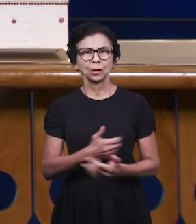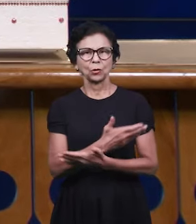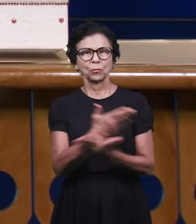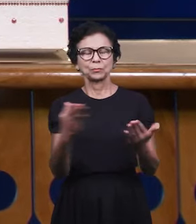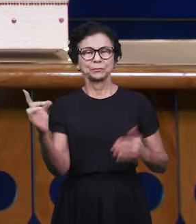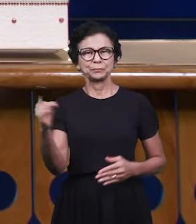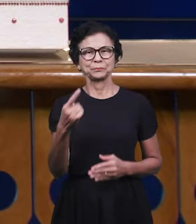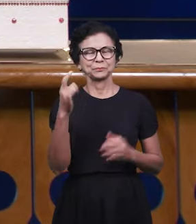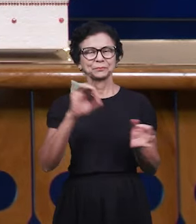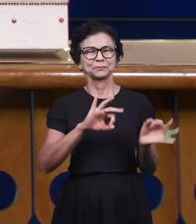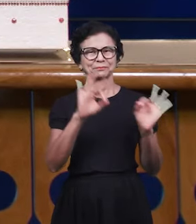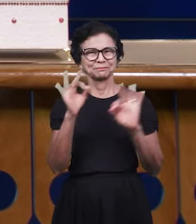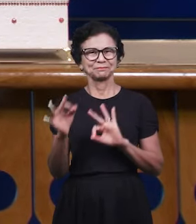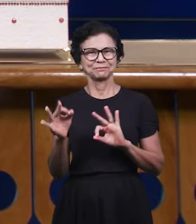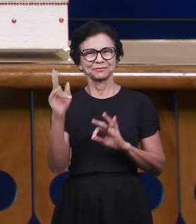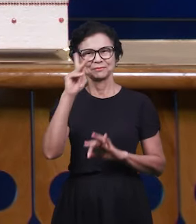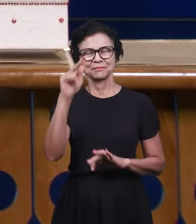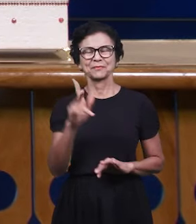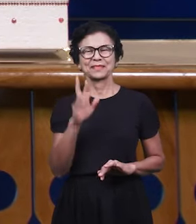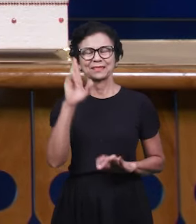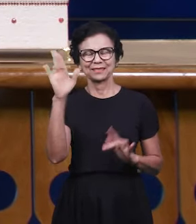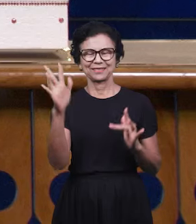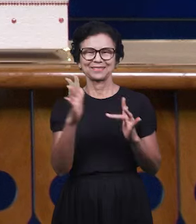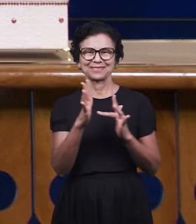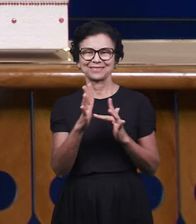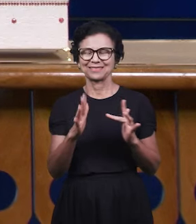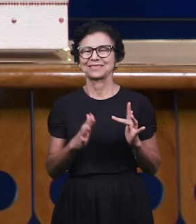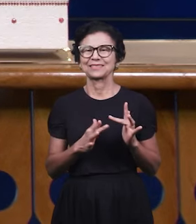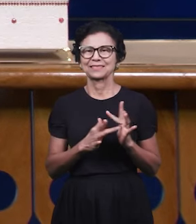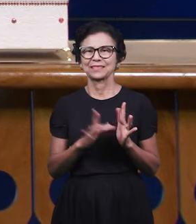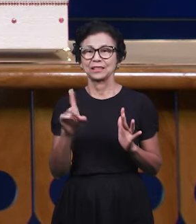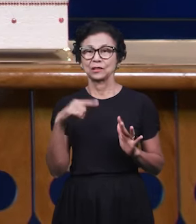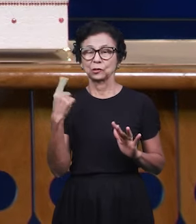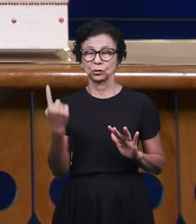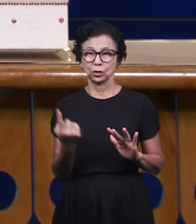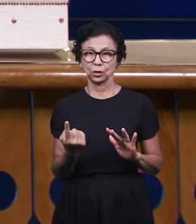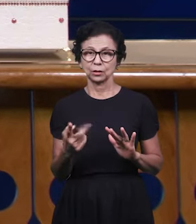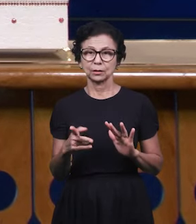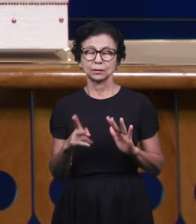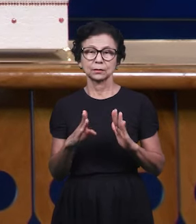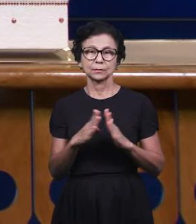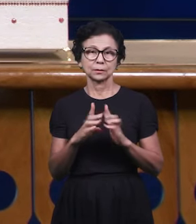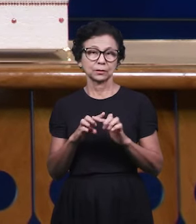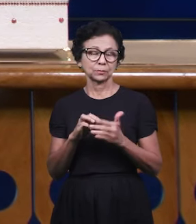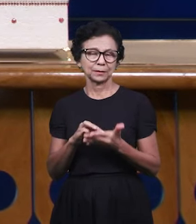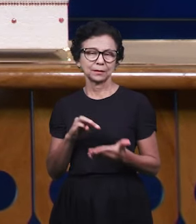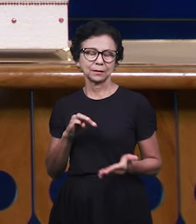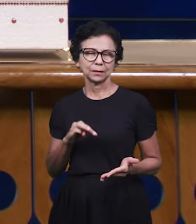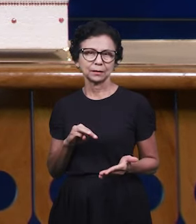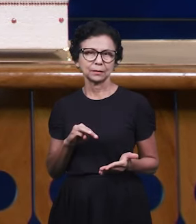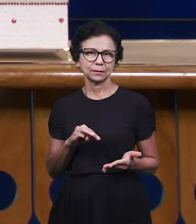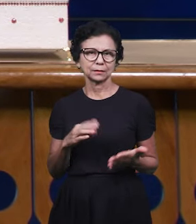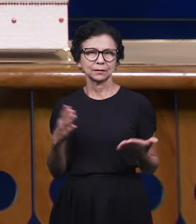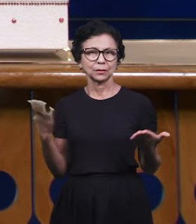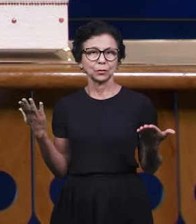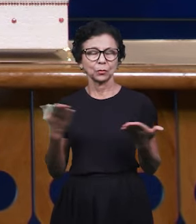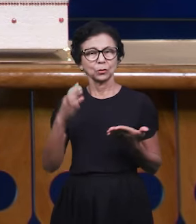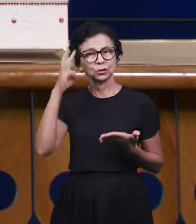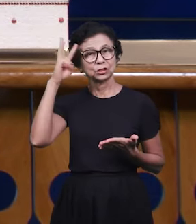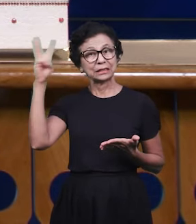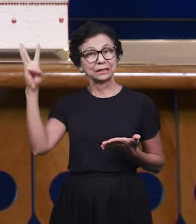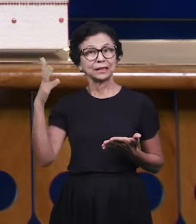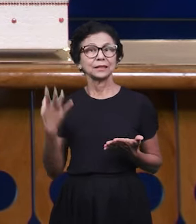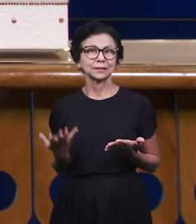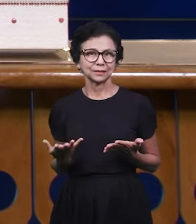Eu saúdo todos aqueles que nos assistem com a paz do Senhor Jesus. Nós somos a Igreja Cristã Maranata e este é o culto da